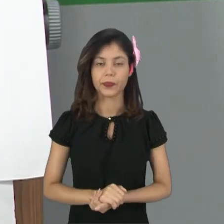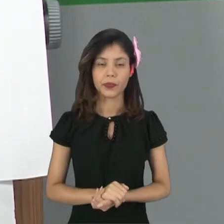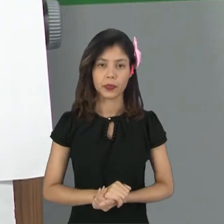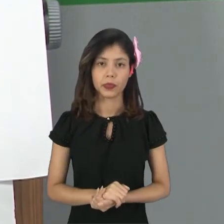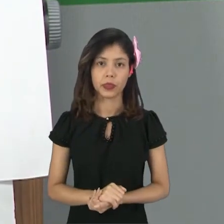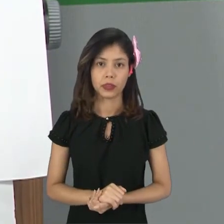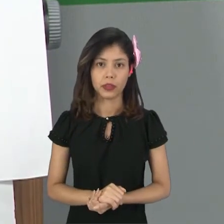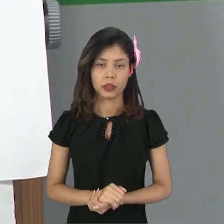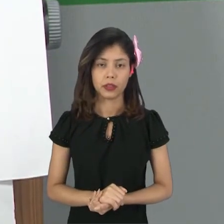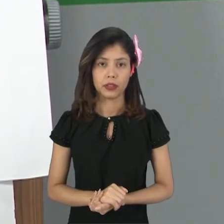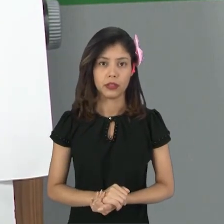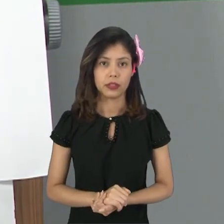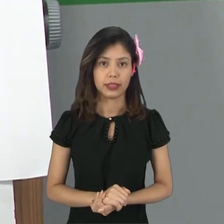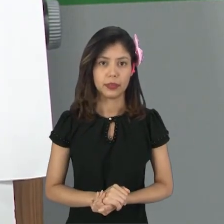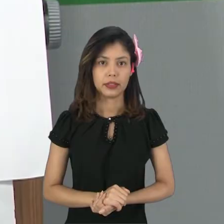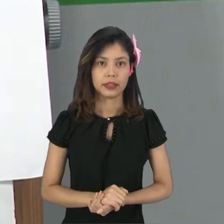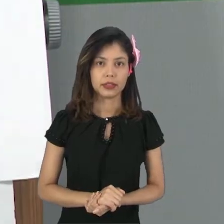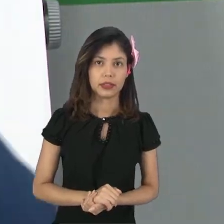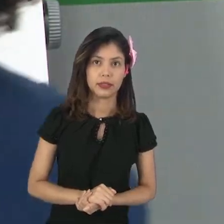Ribeirinhos.